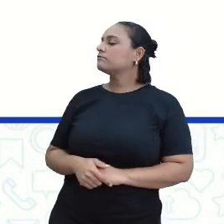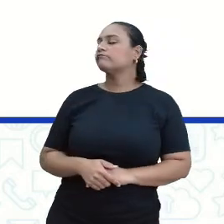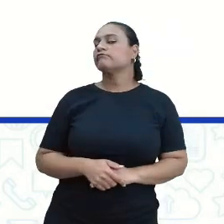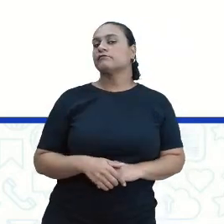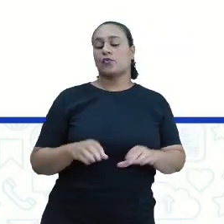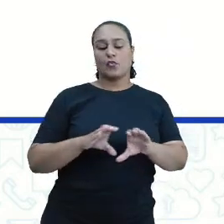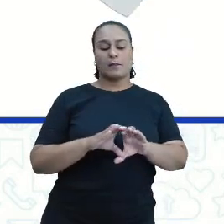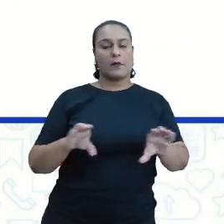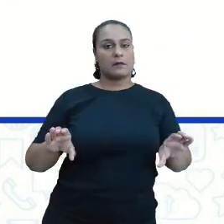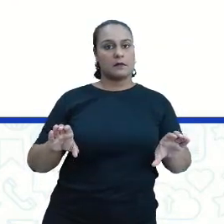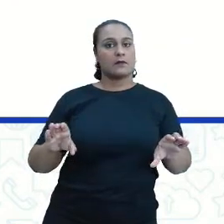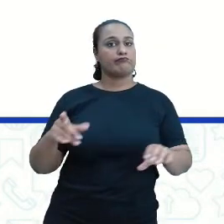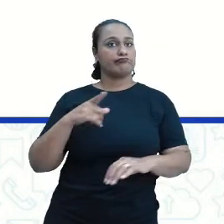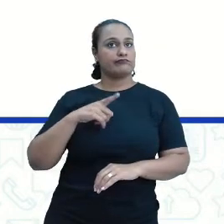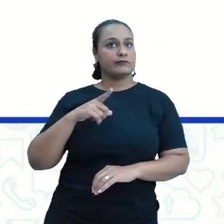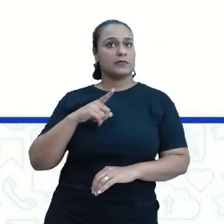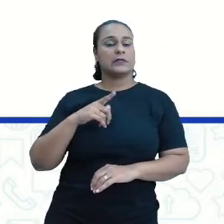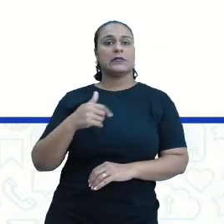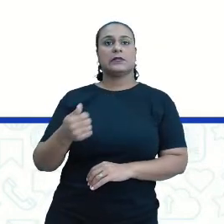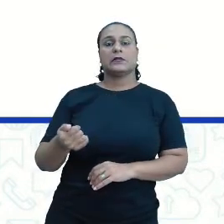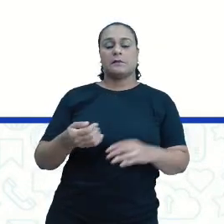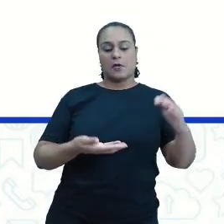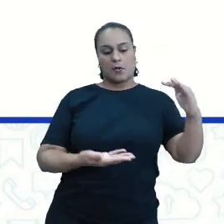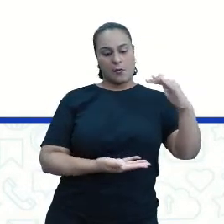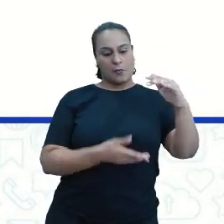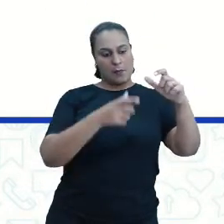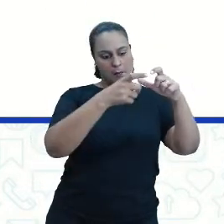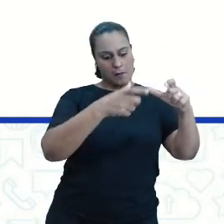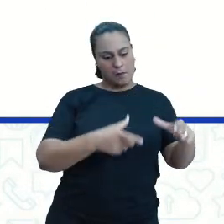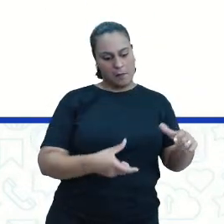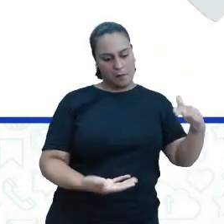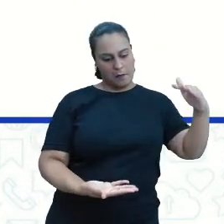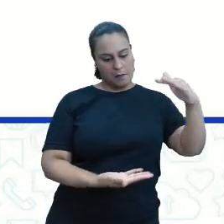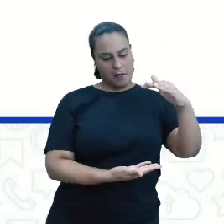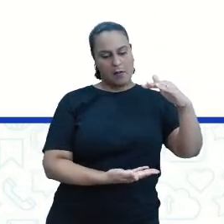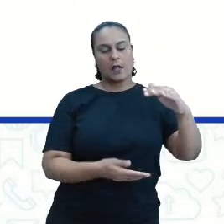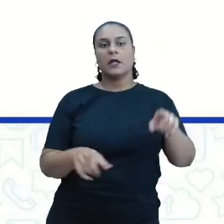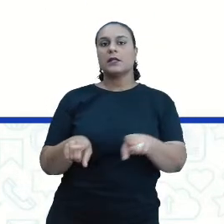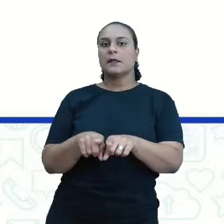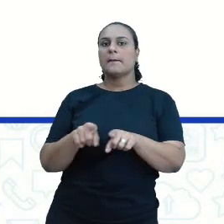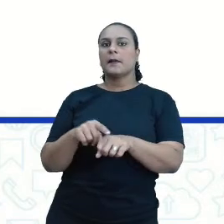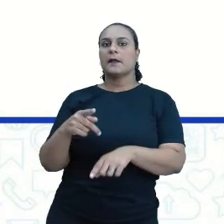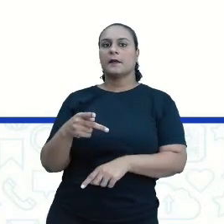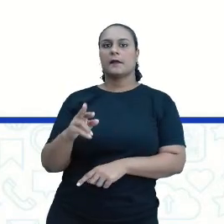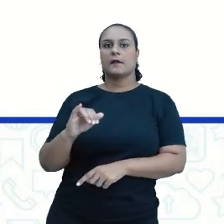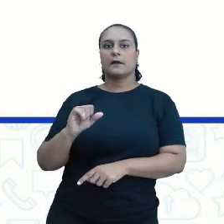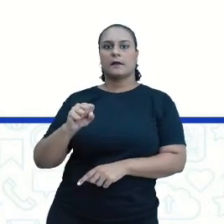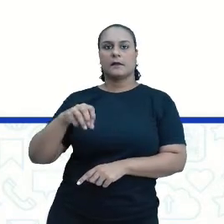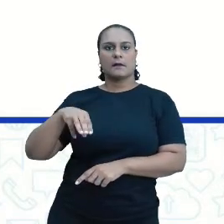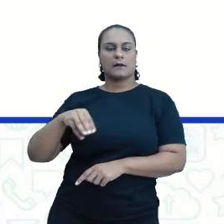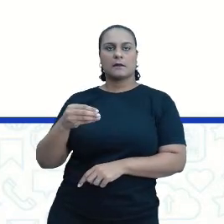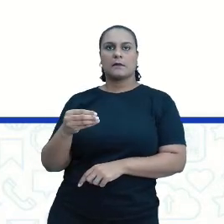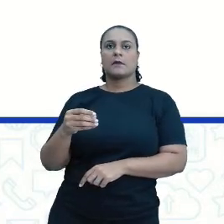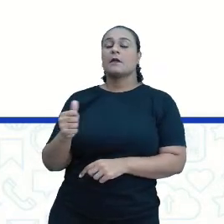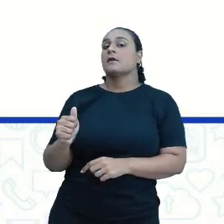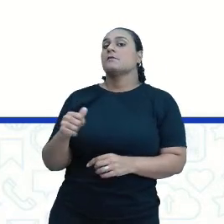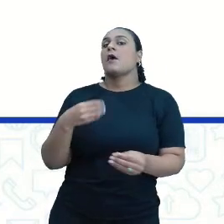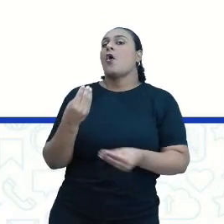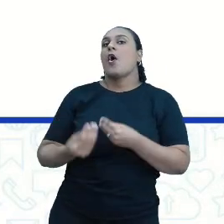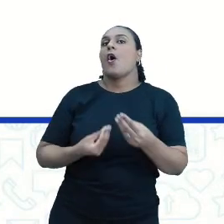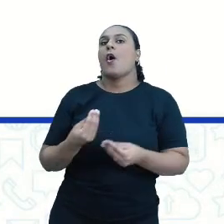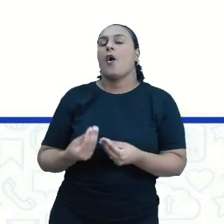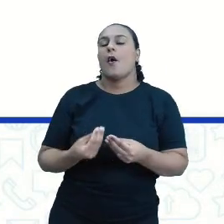vai estabelecer, tanto para o cilindro quanto para o prisma, ele vai ser composto da seguinte forma. Então, você vê o